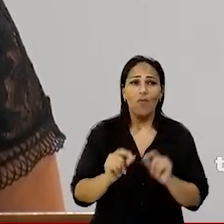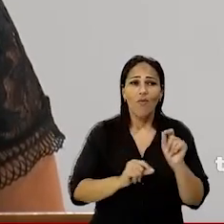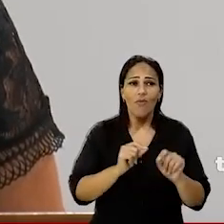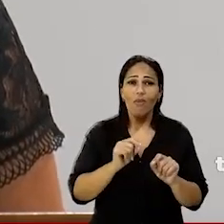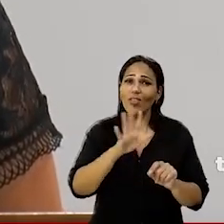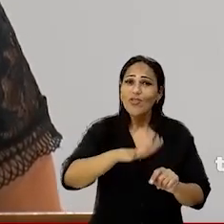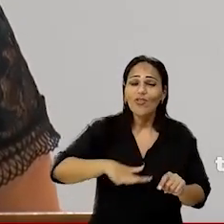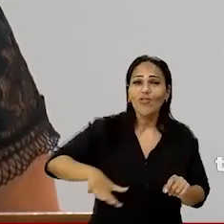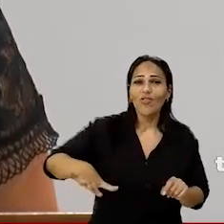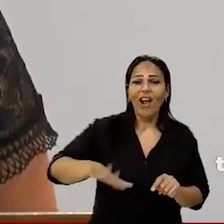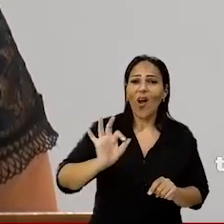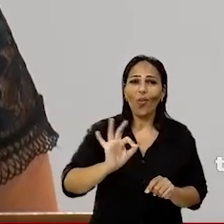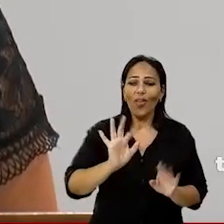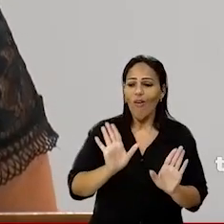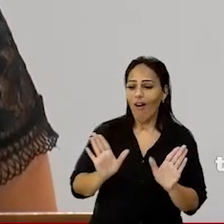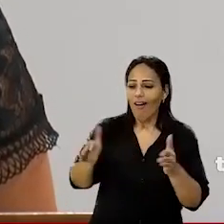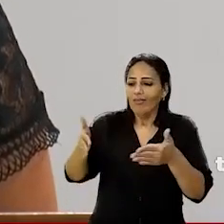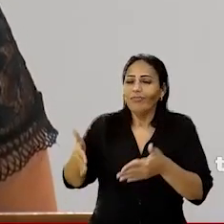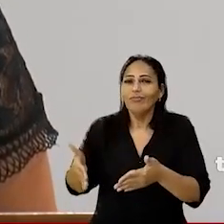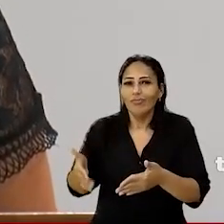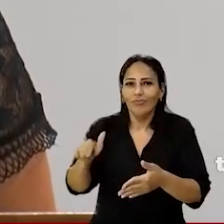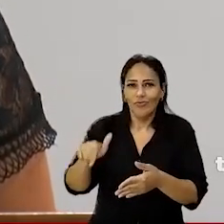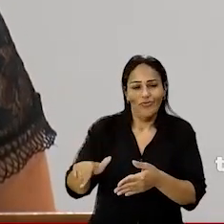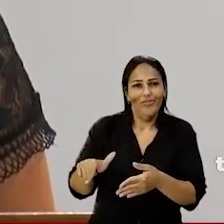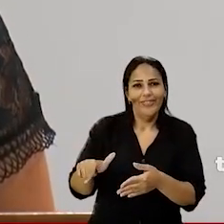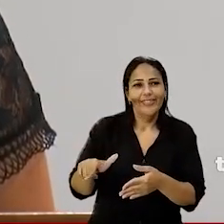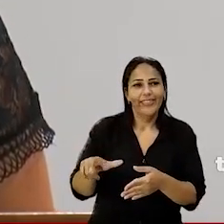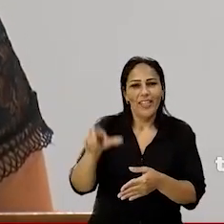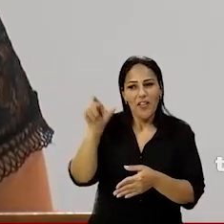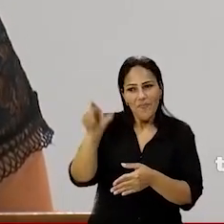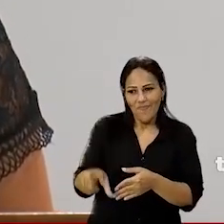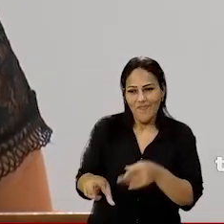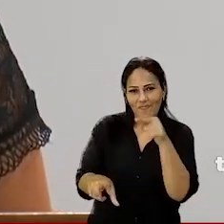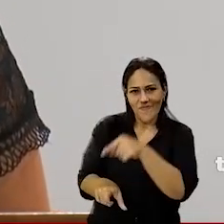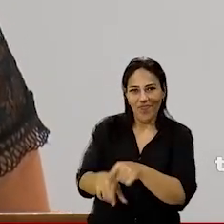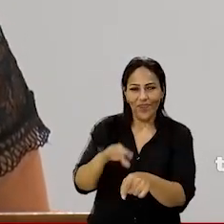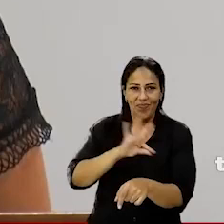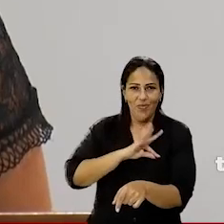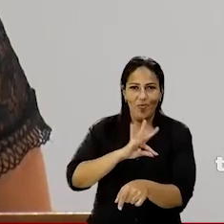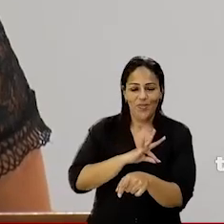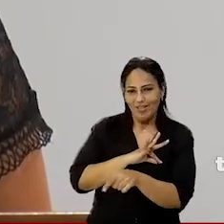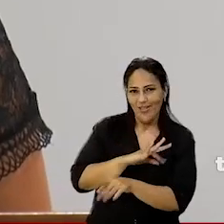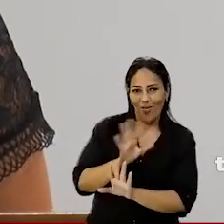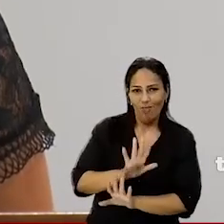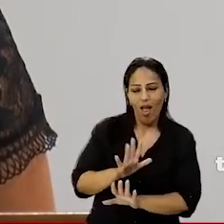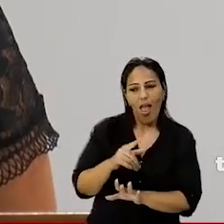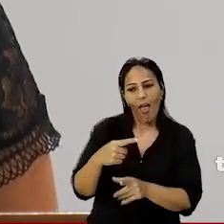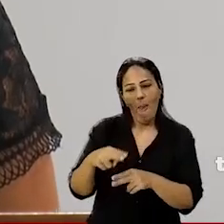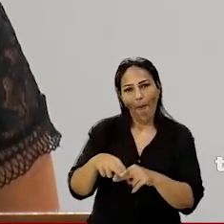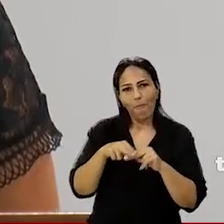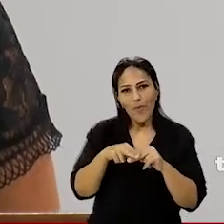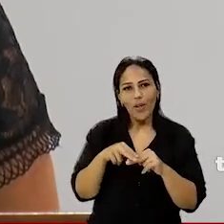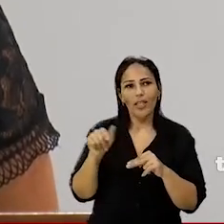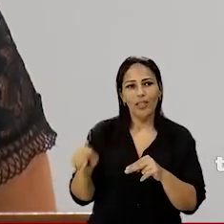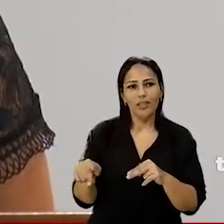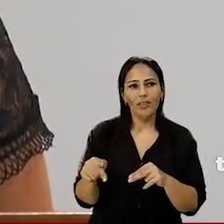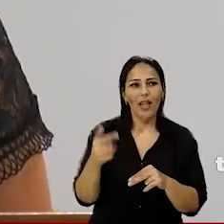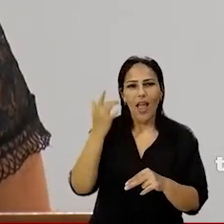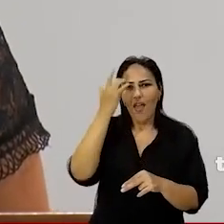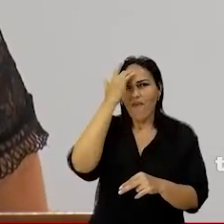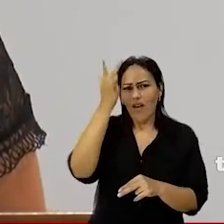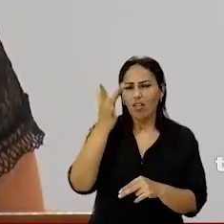forma geral e não especificamente em face do candidato Cabo Alexandre. Portanto, esse fato pode ser